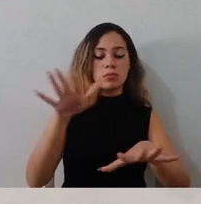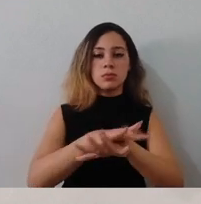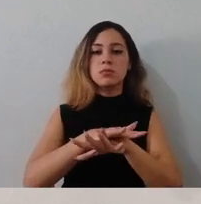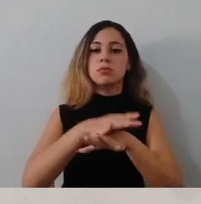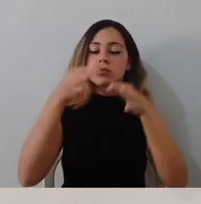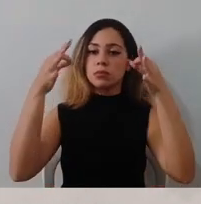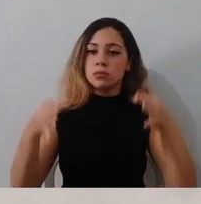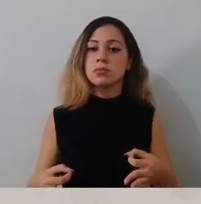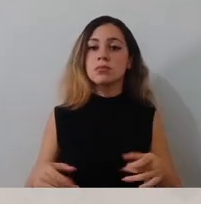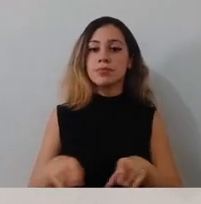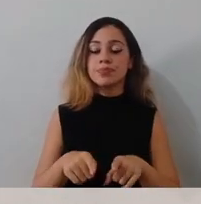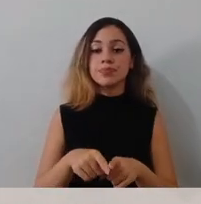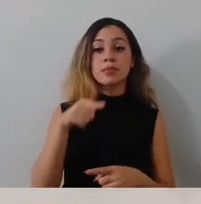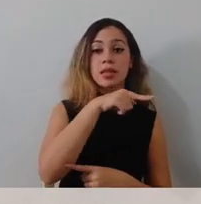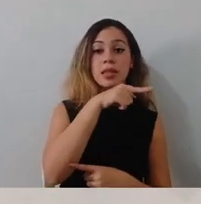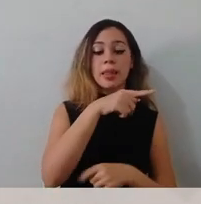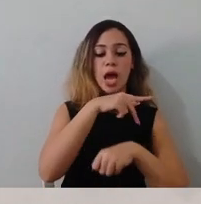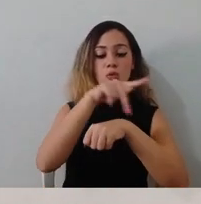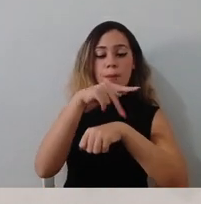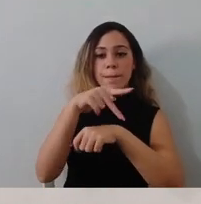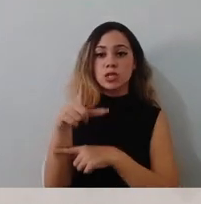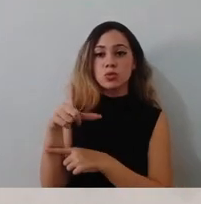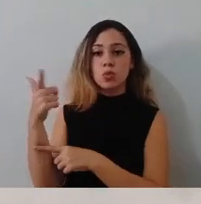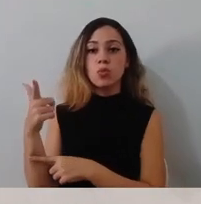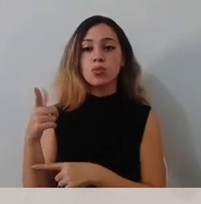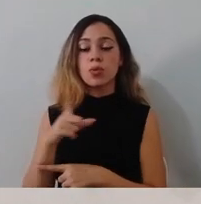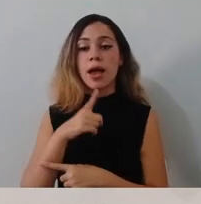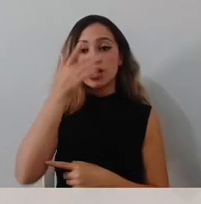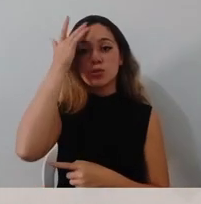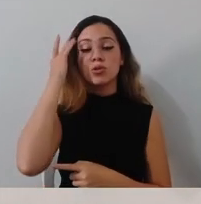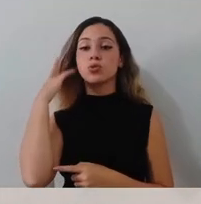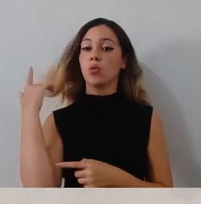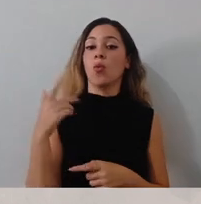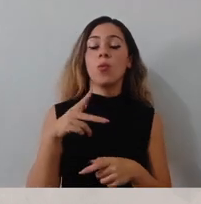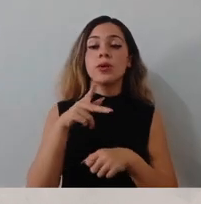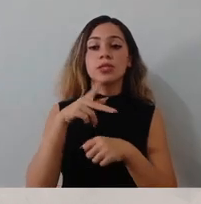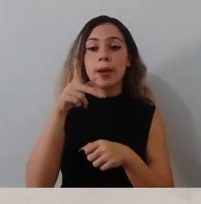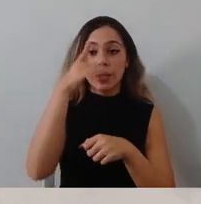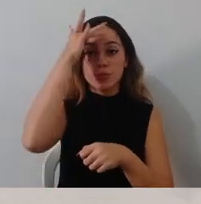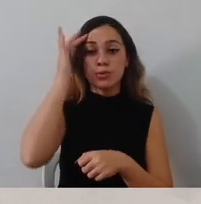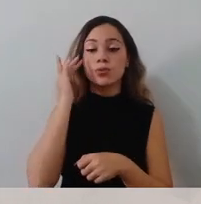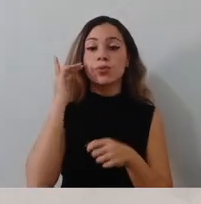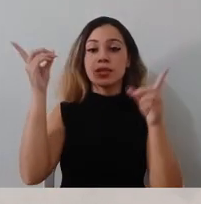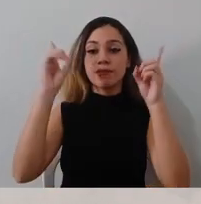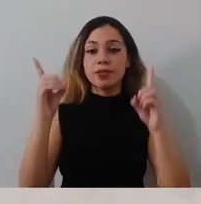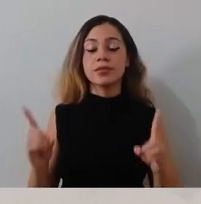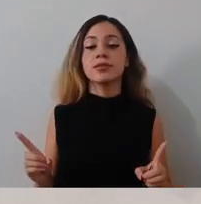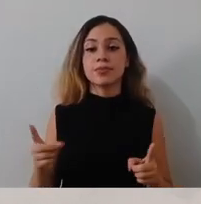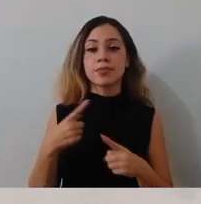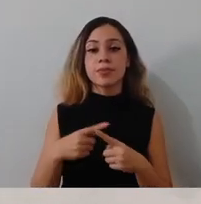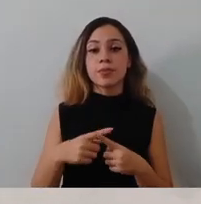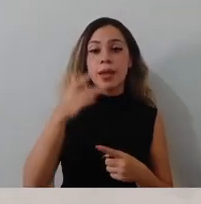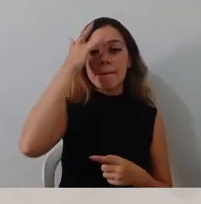Estados Unidos são feitas muitas manifestações das pessoas com deficiência. Eu falo, Milva,